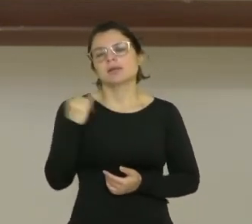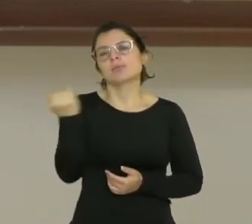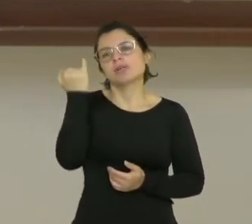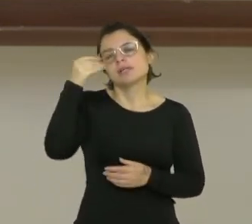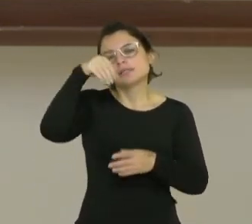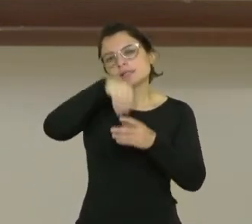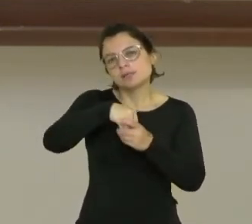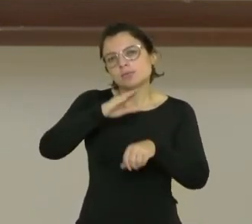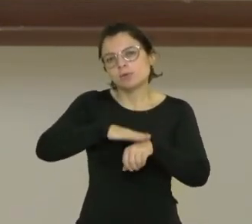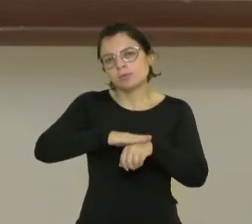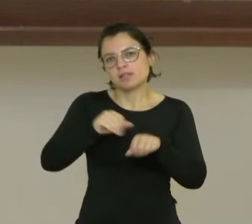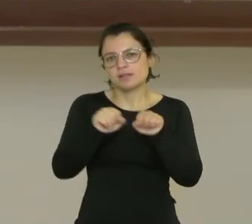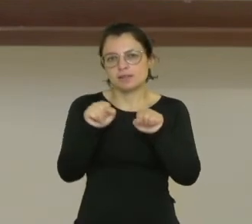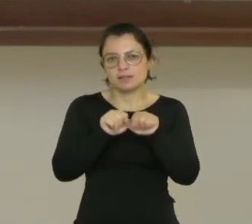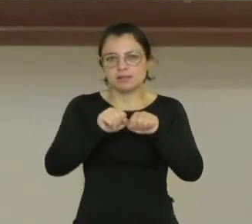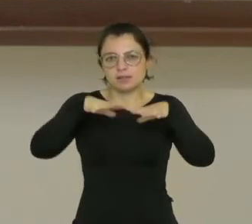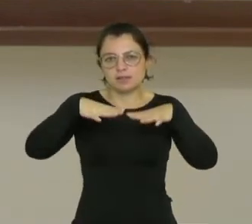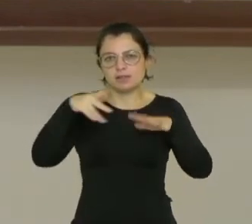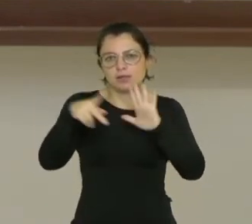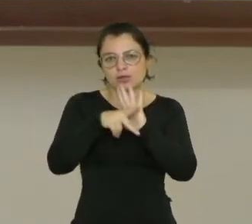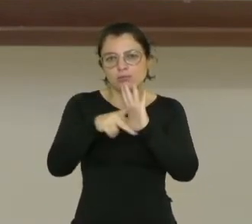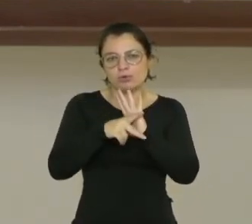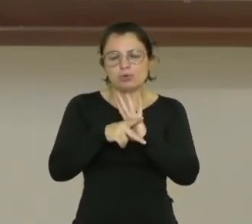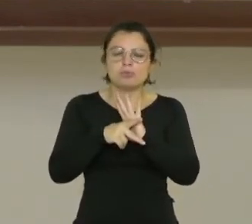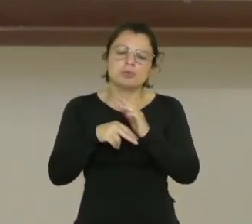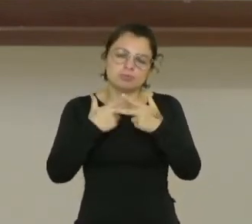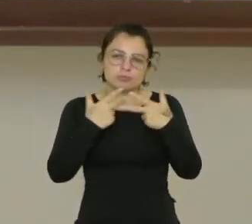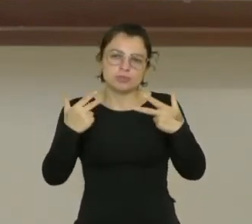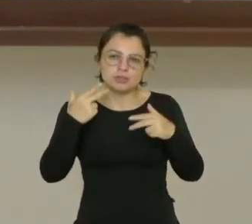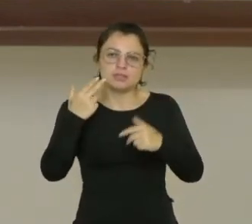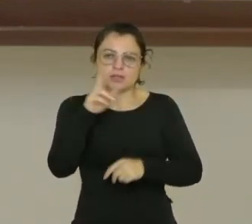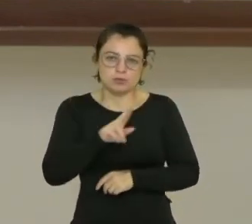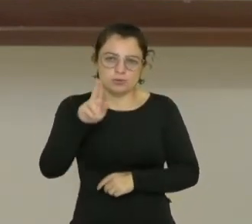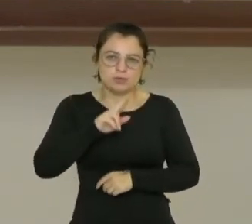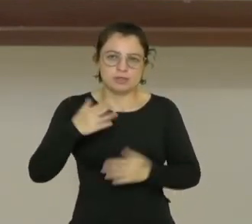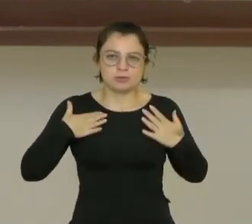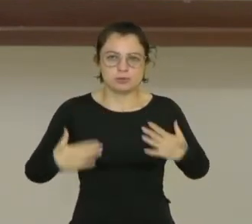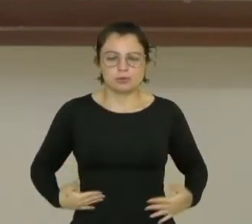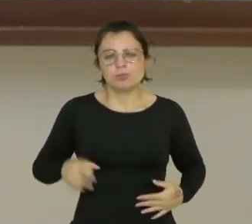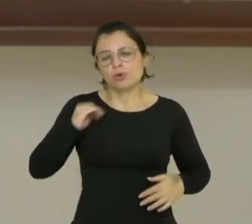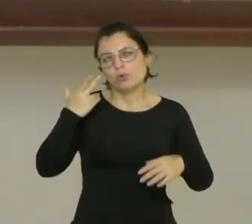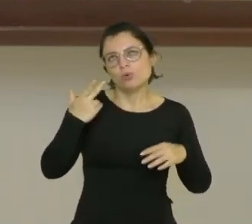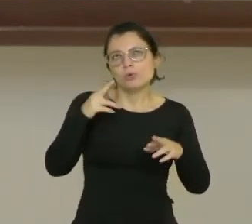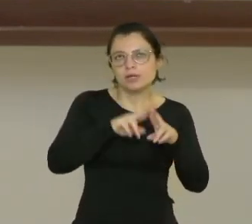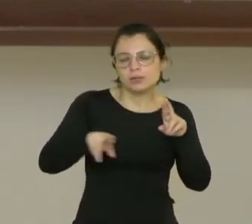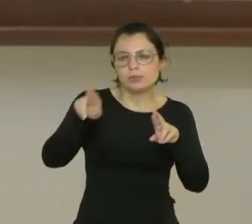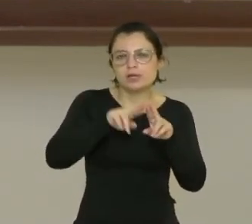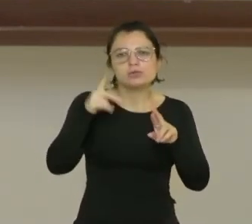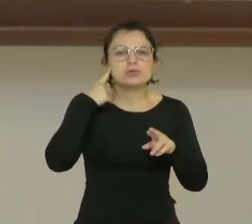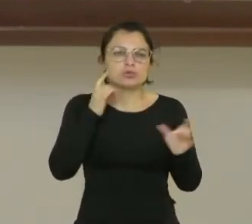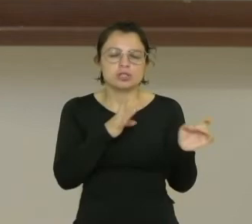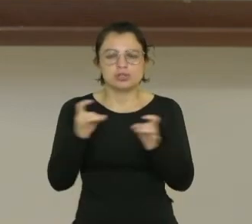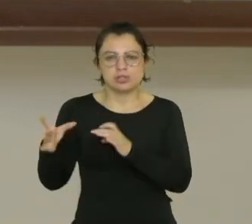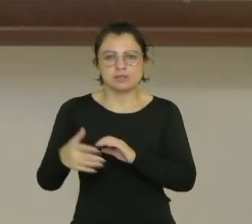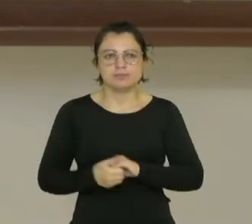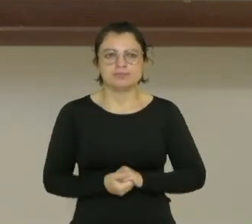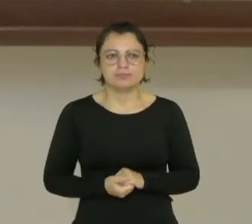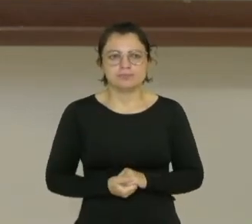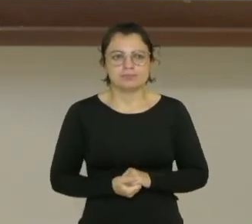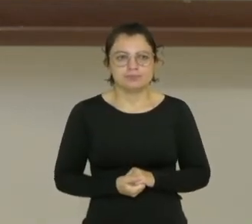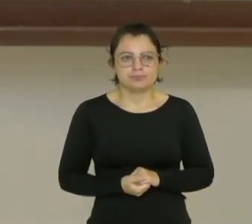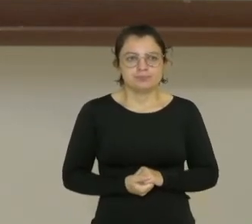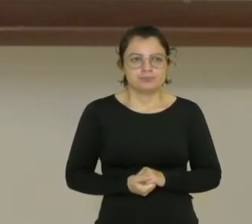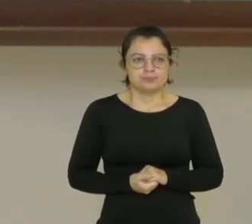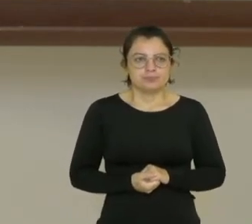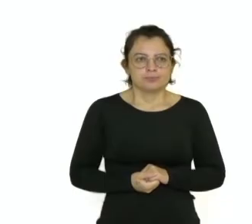importância na hora que eles confeccionavam ali os seus artefatos que seriam usados ou em rituais ou no dia a dia. Tudo bem?